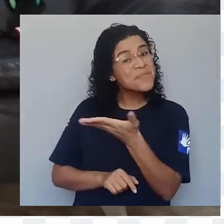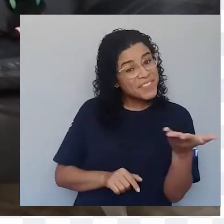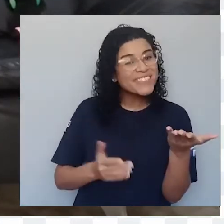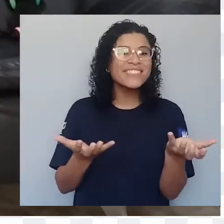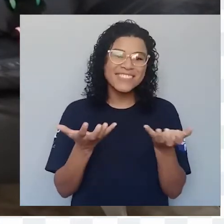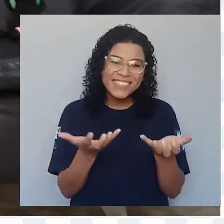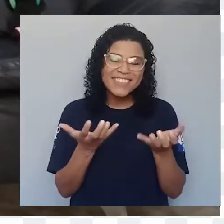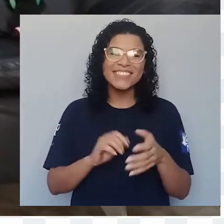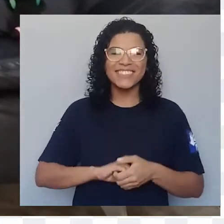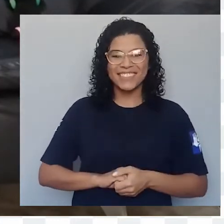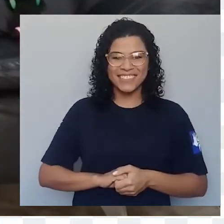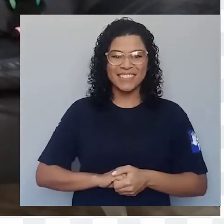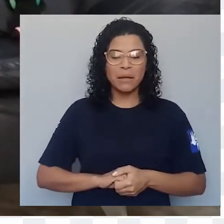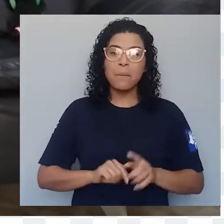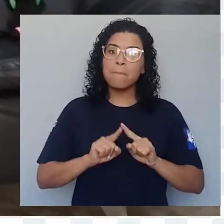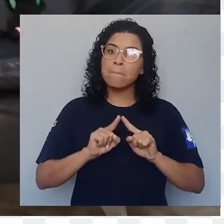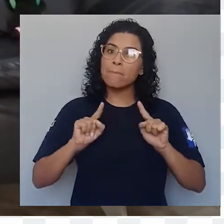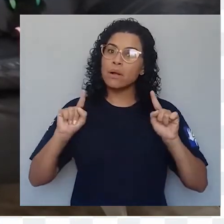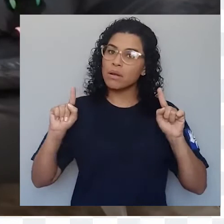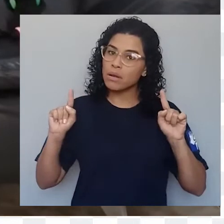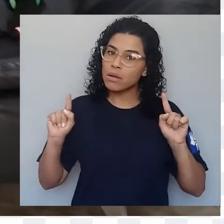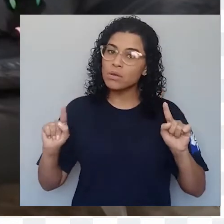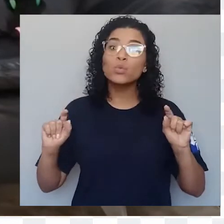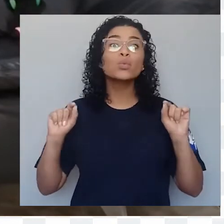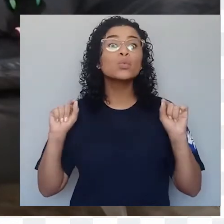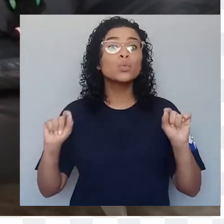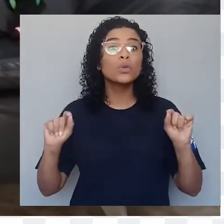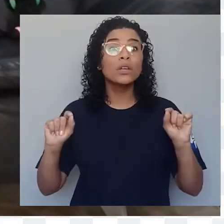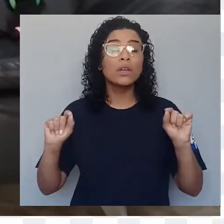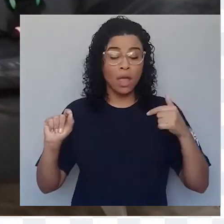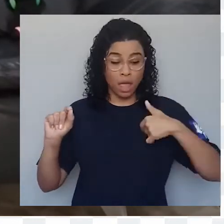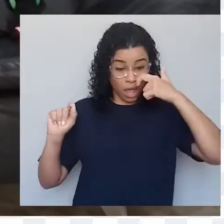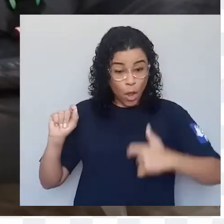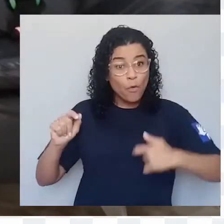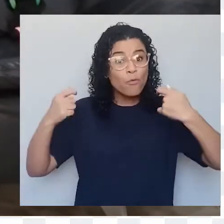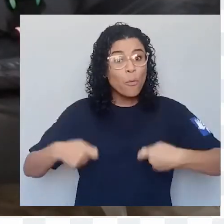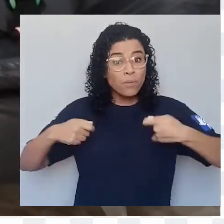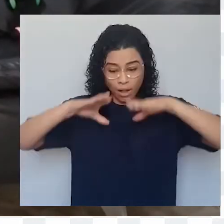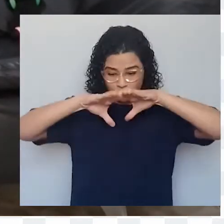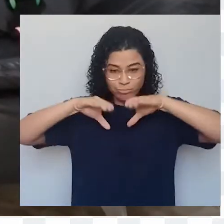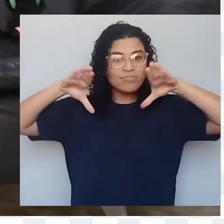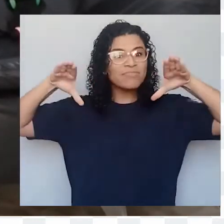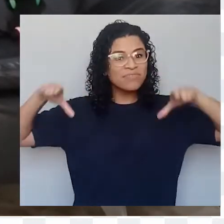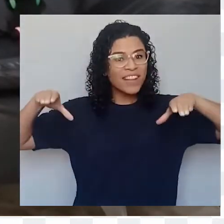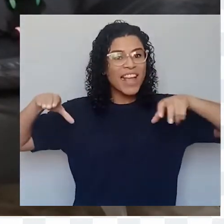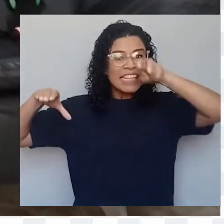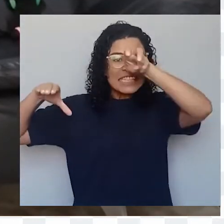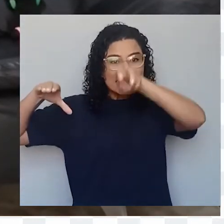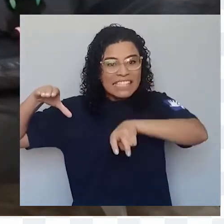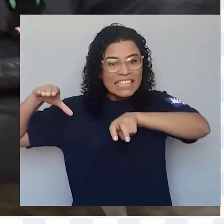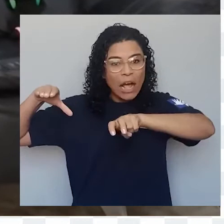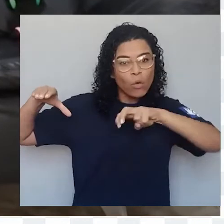vocês. Mas, para eu fazer isso, vou precisar do sofá